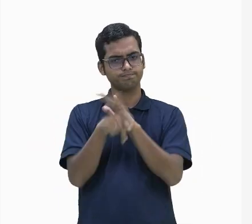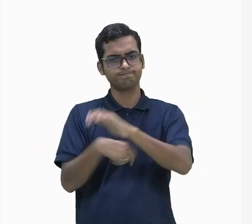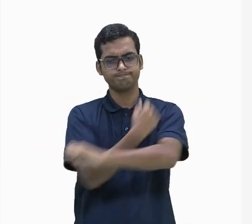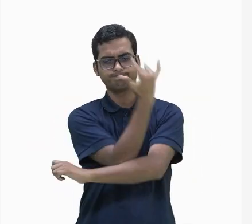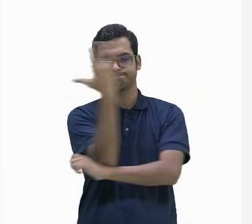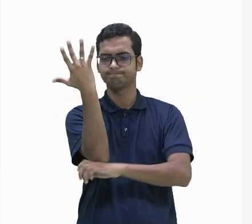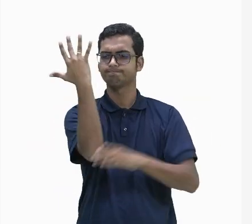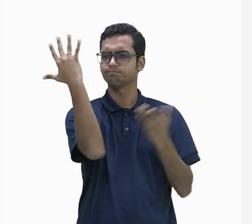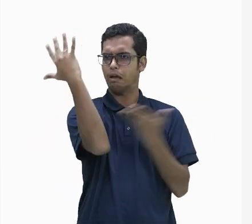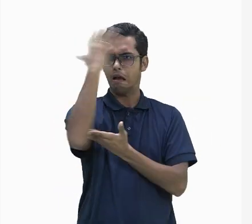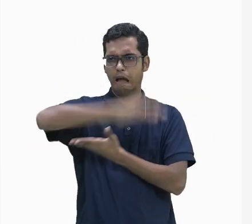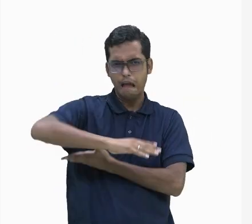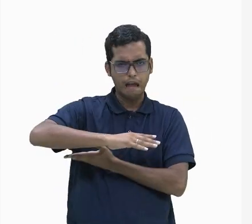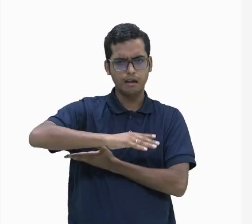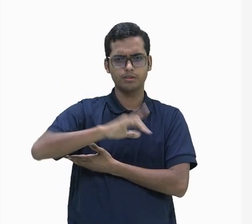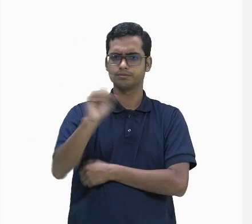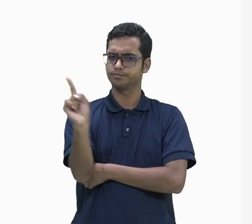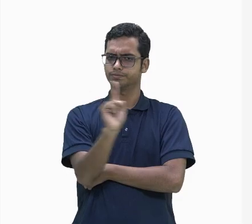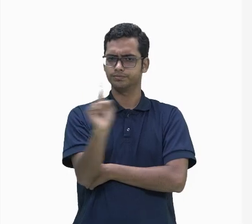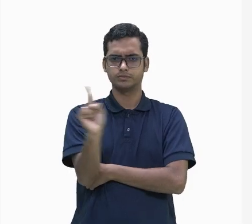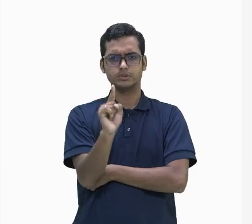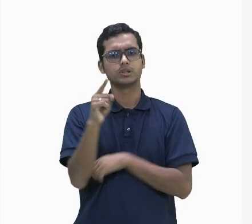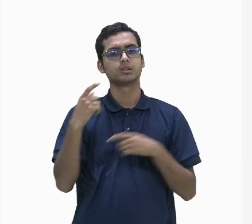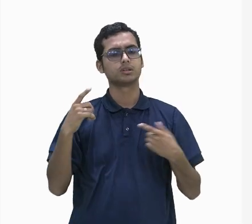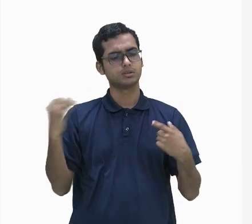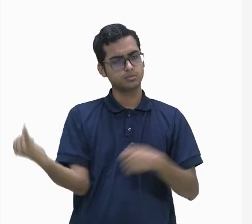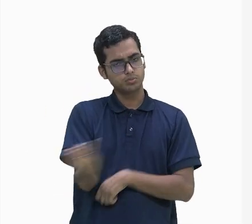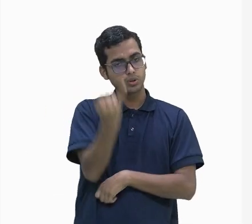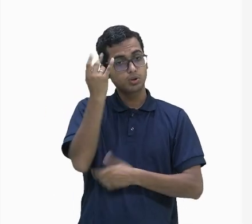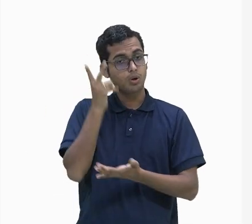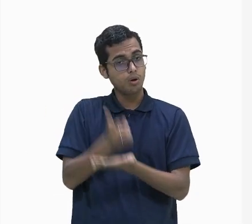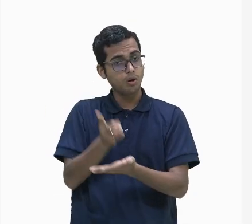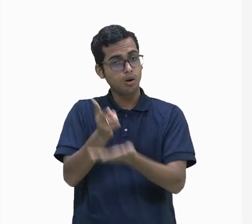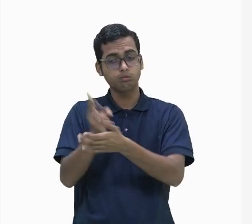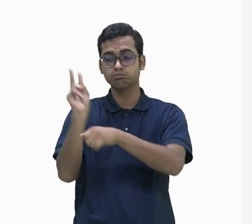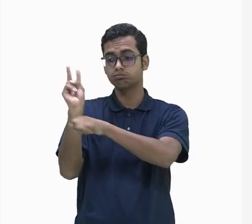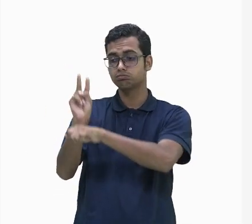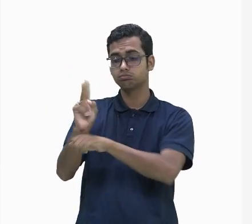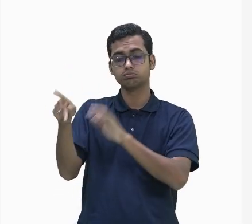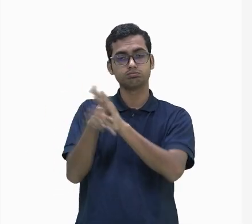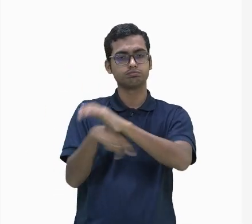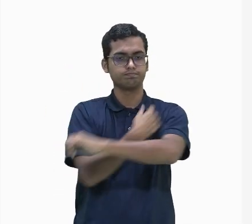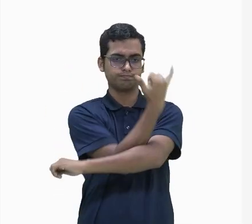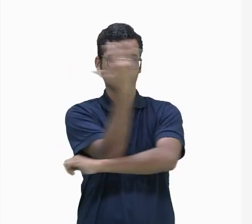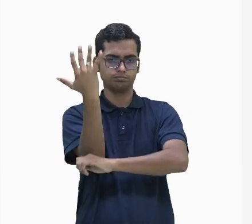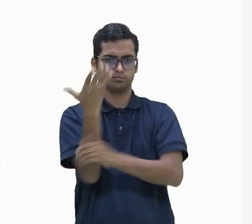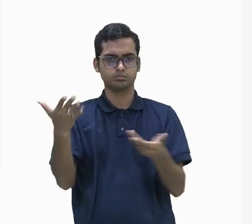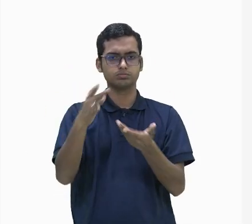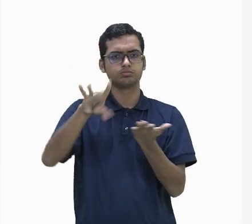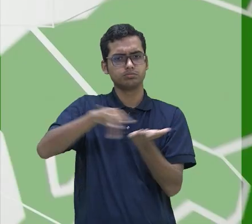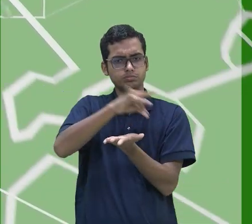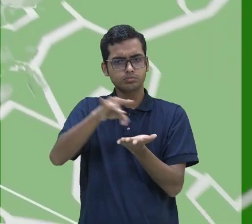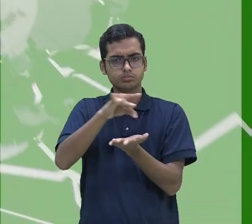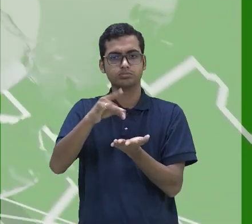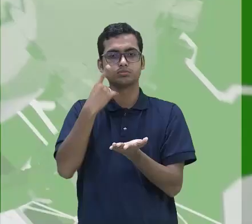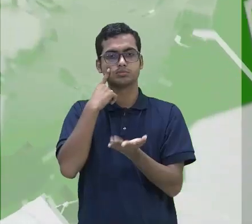grande importância. E agora vamos para o CMEA News.